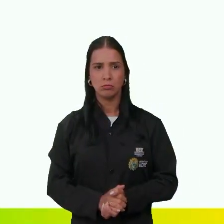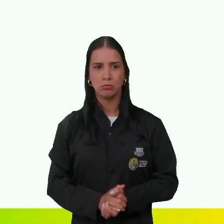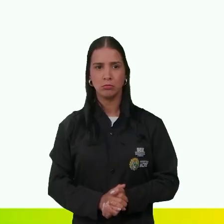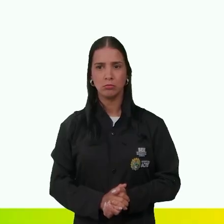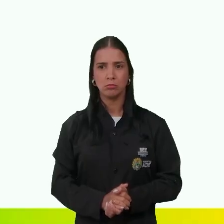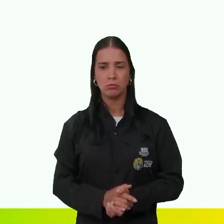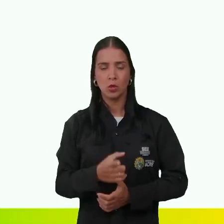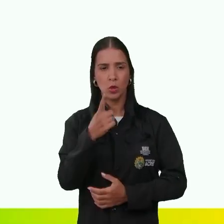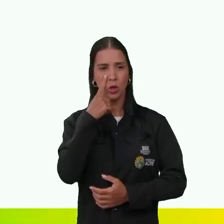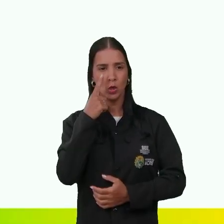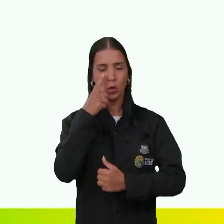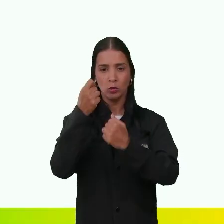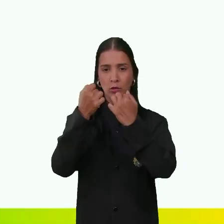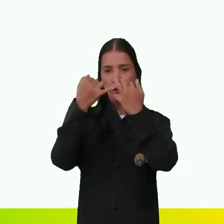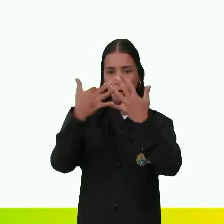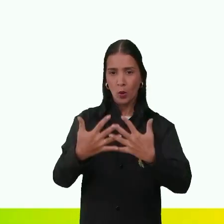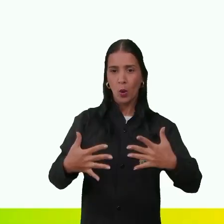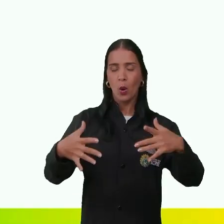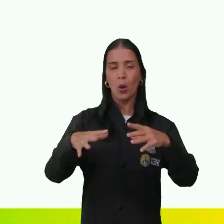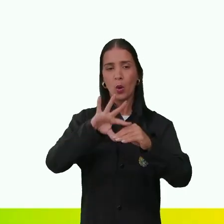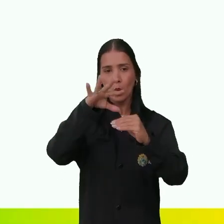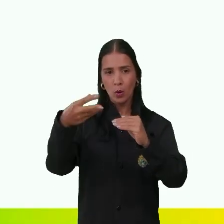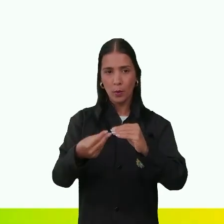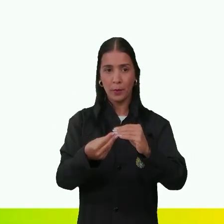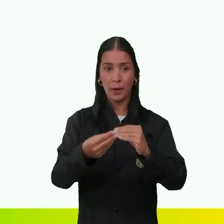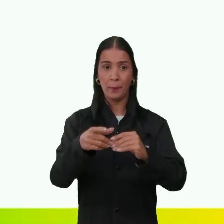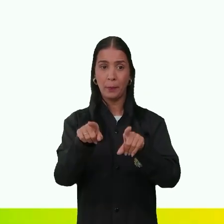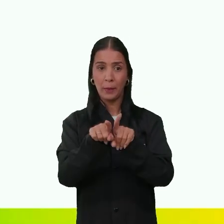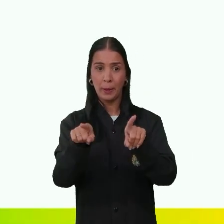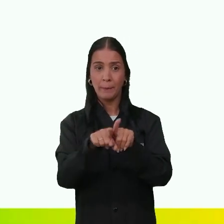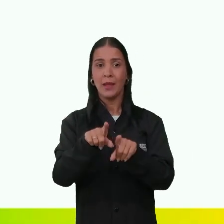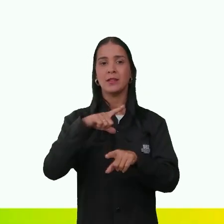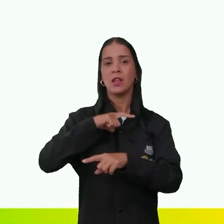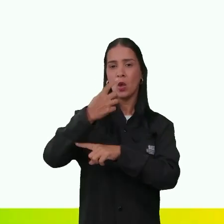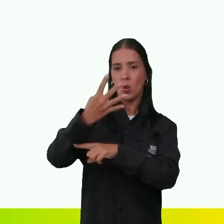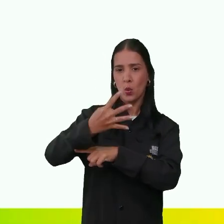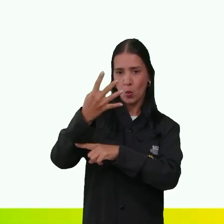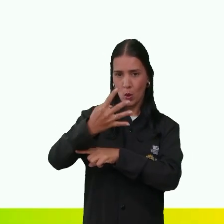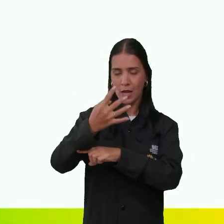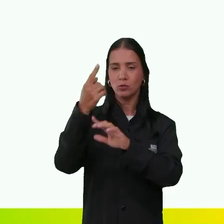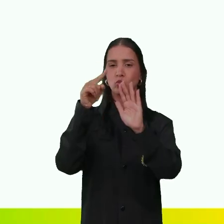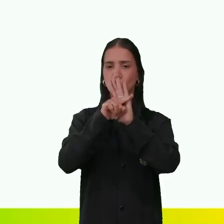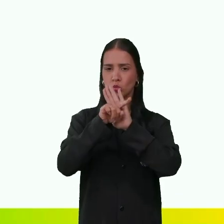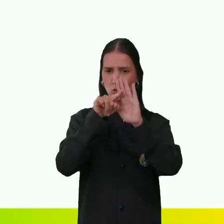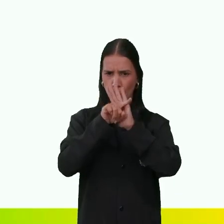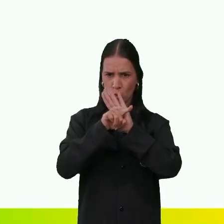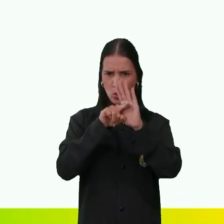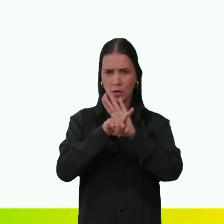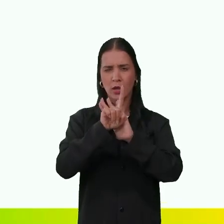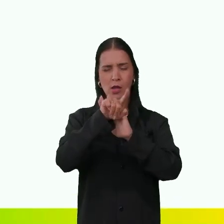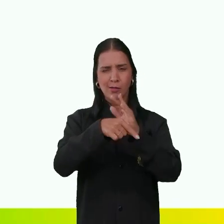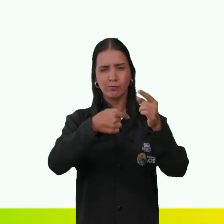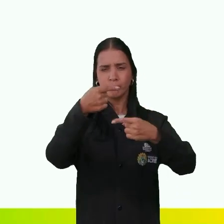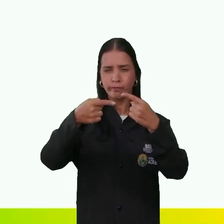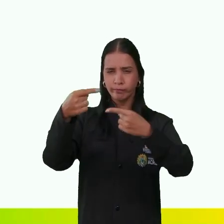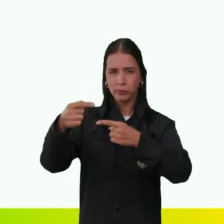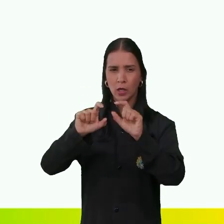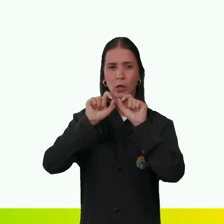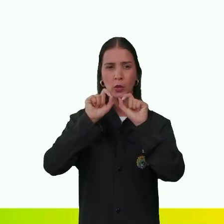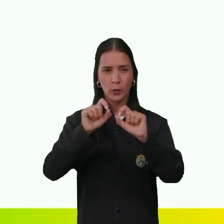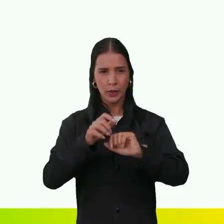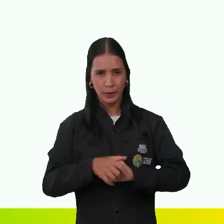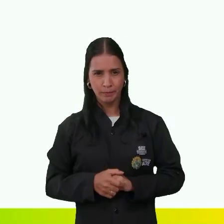esses pontos questionáveis, nós temos ainda a exclusão e discriminação. A biopolítica pode